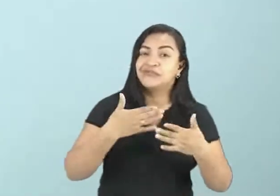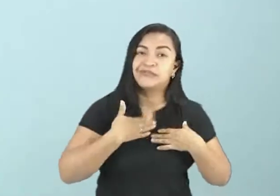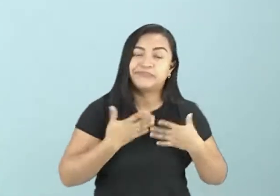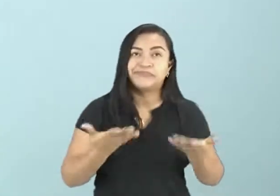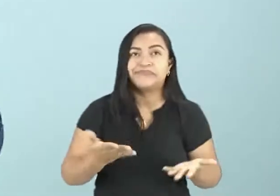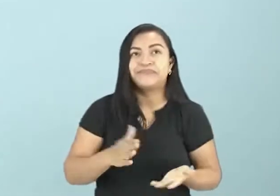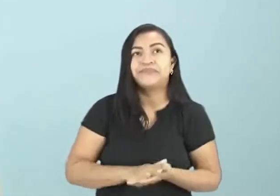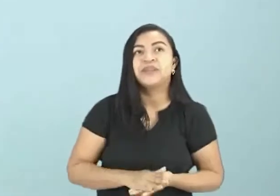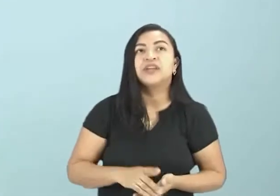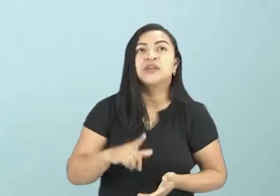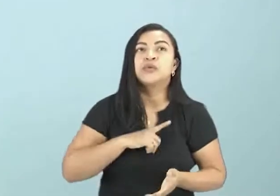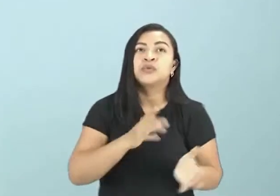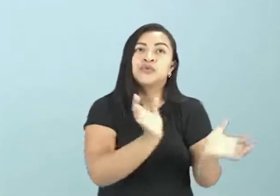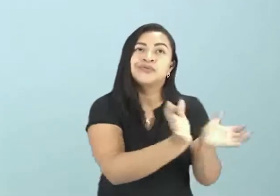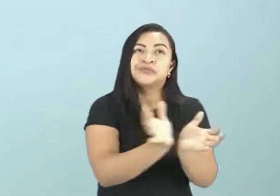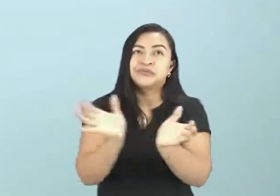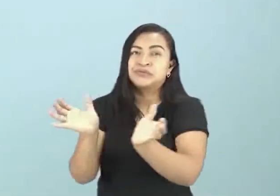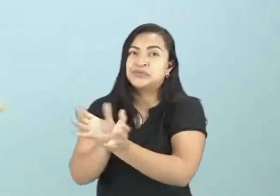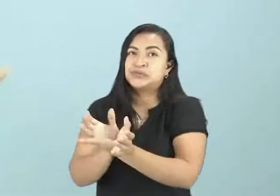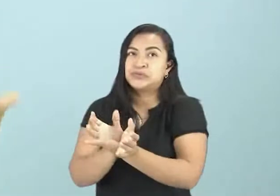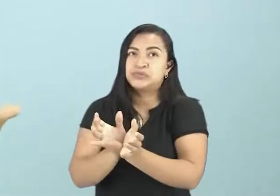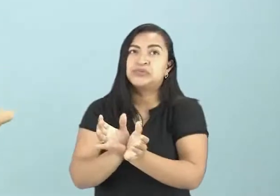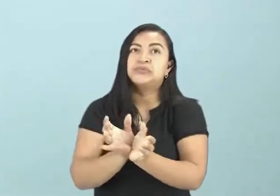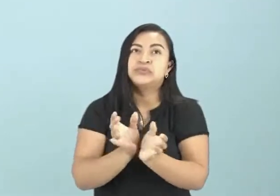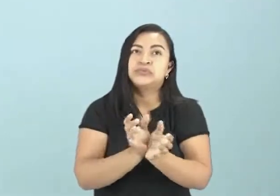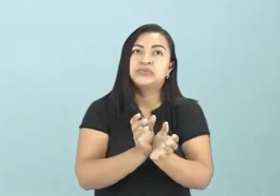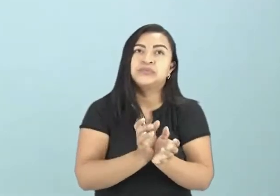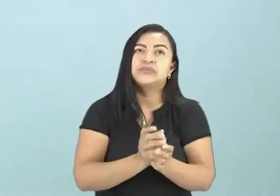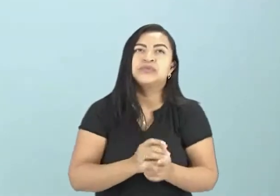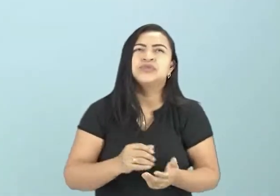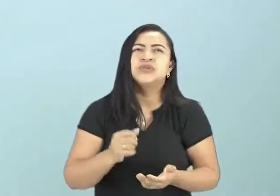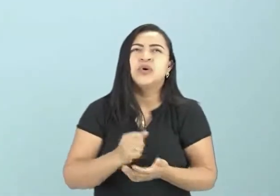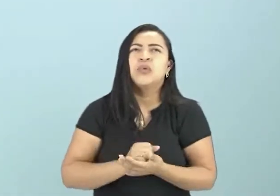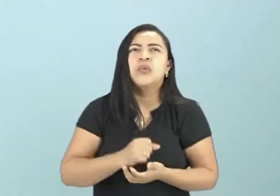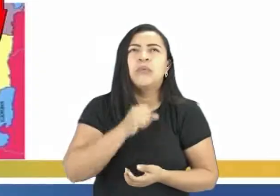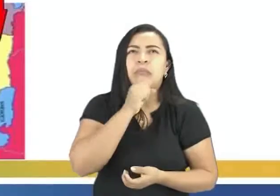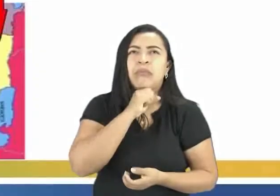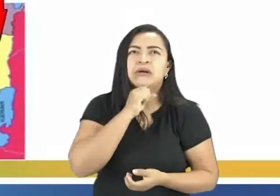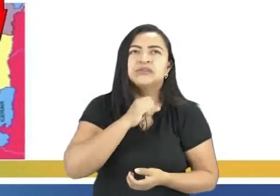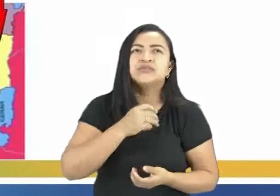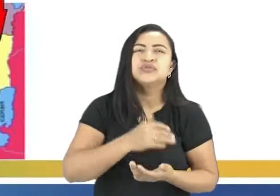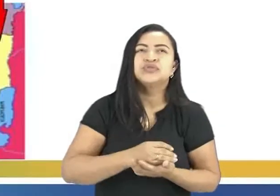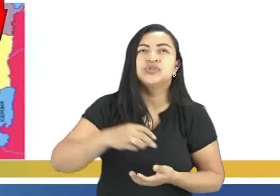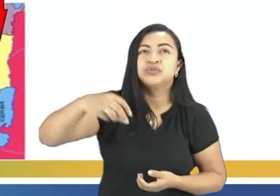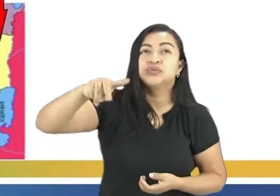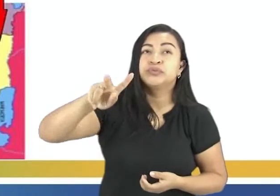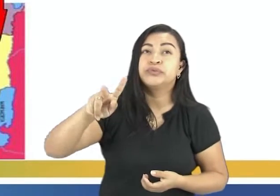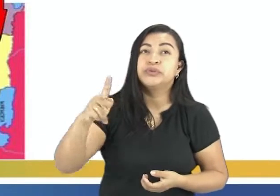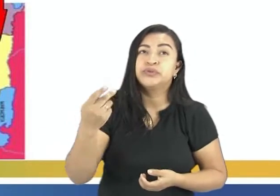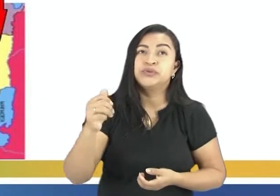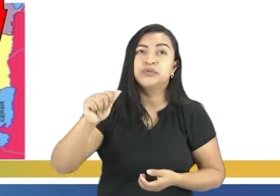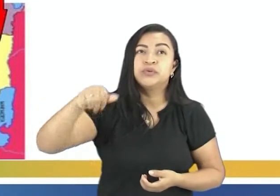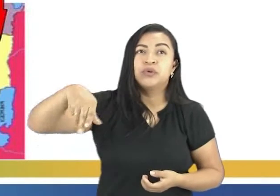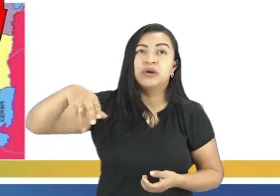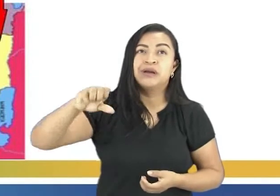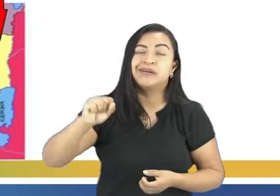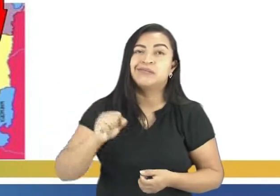Aí temos dois grupos que eu estava comentando lá no início, né? Um mais antigo, que é o Fatah, e o Hamas em 87, que se tornou